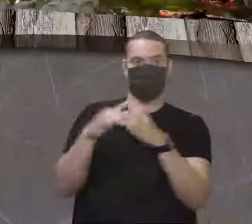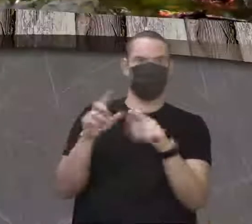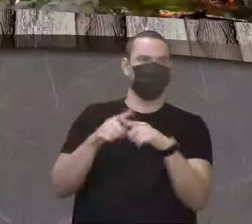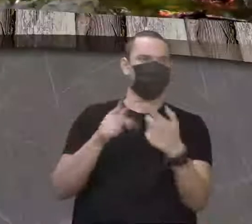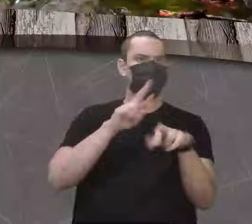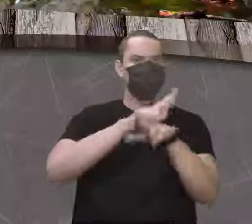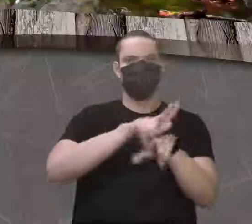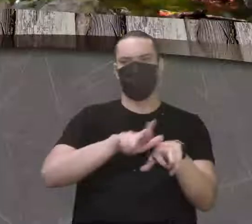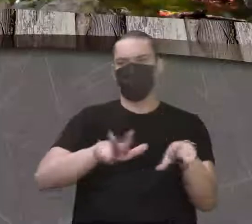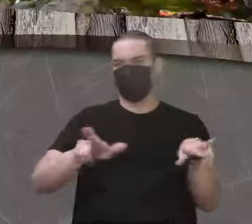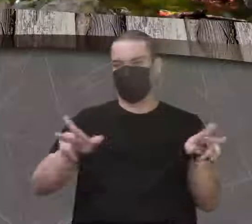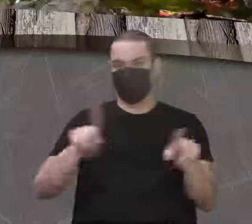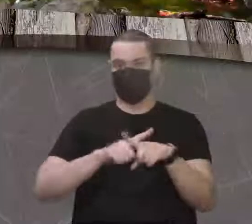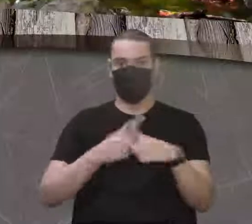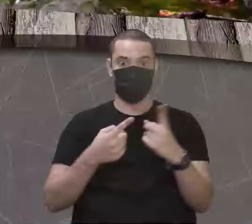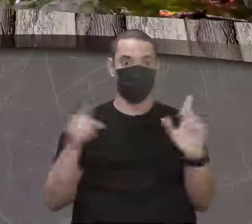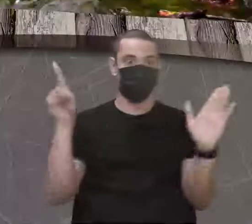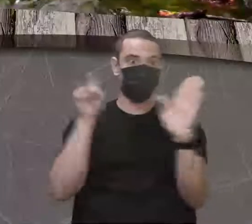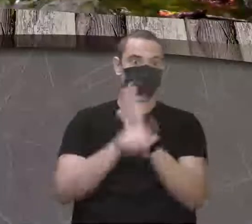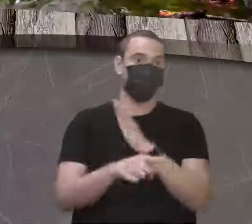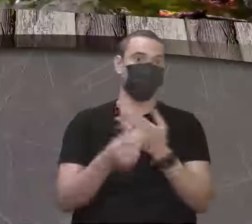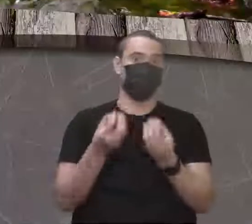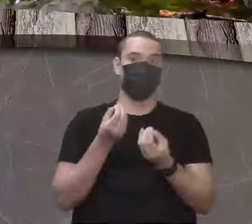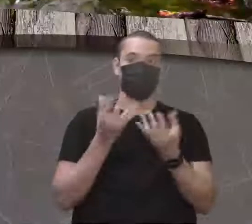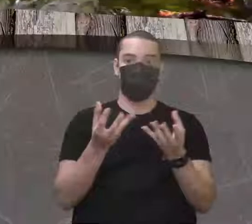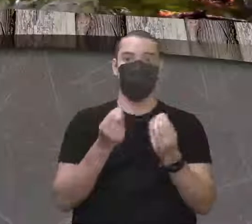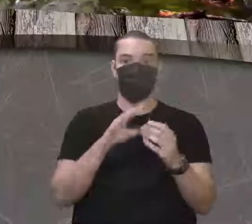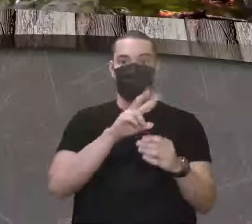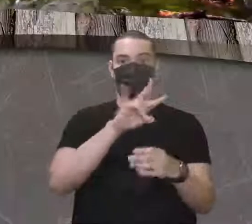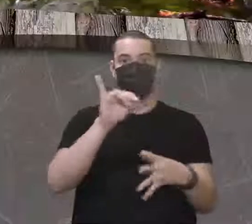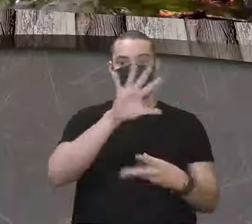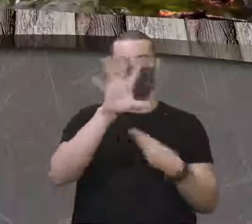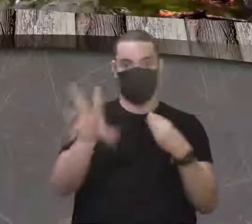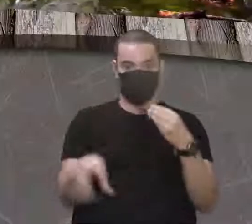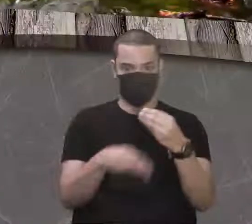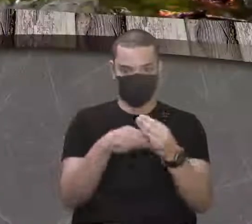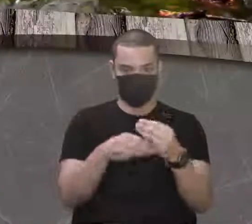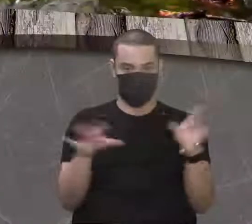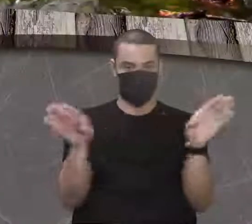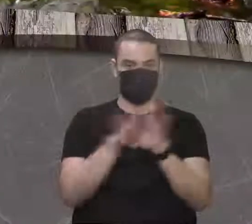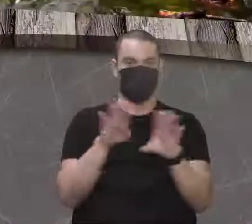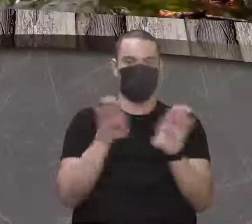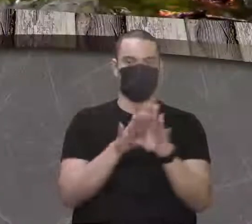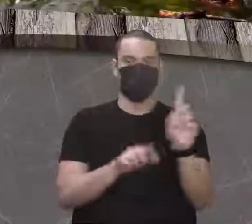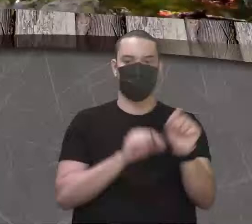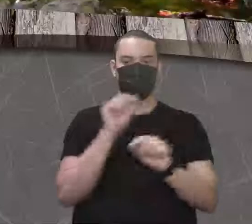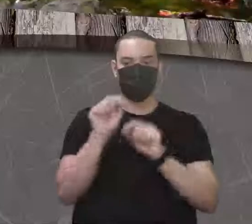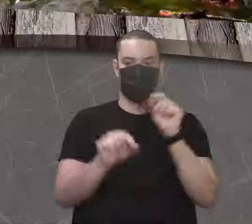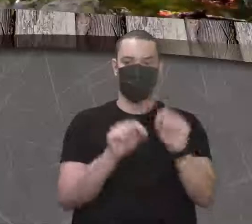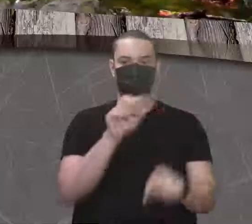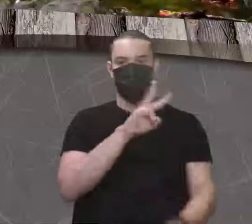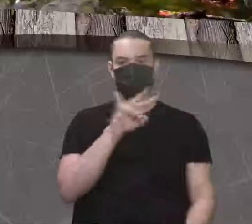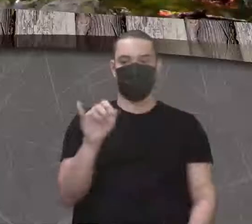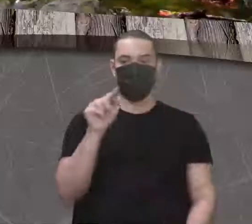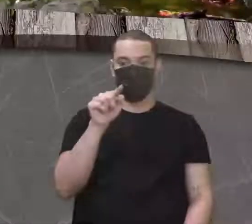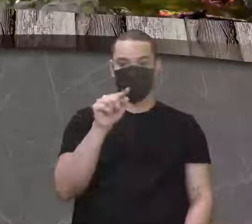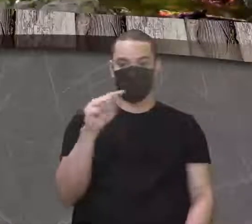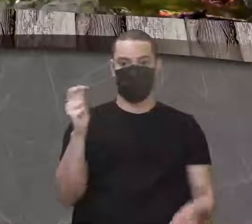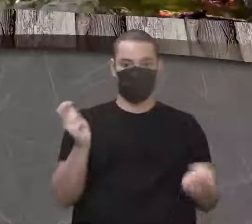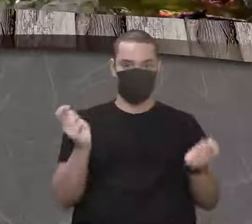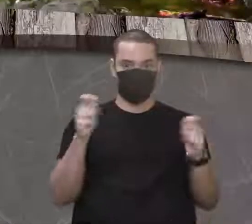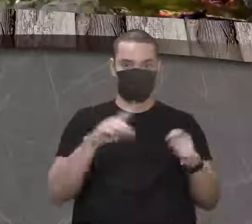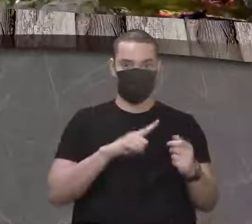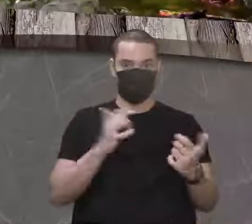aí ainda aí. Só que a questão da informação genética vai contribuir com isso. E outra questão também é de que você vai ter